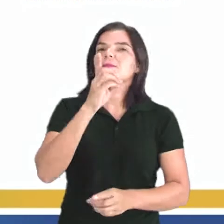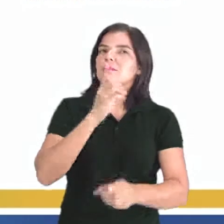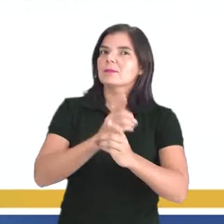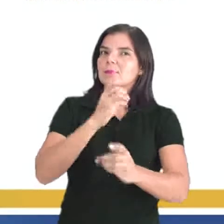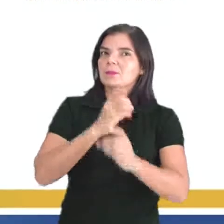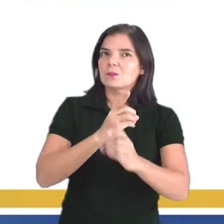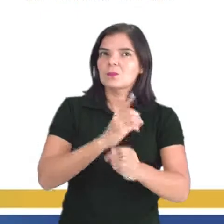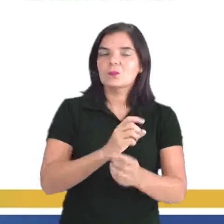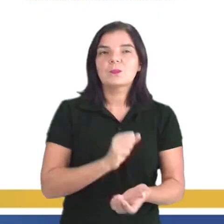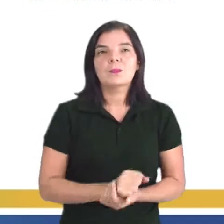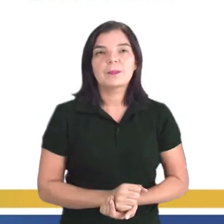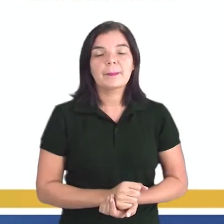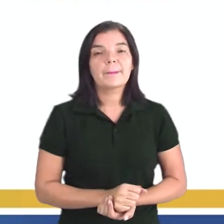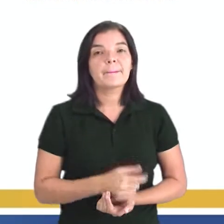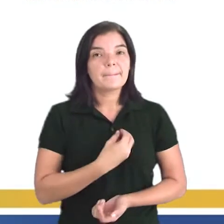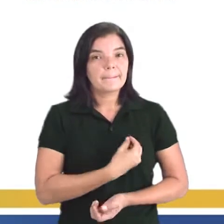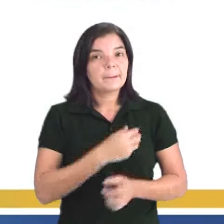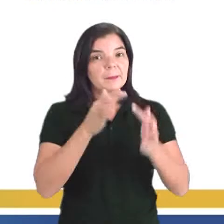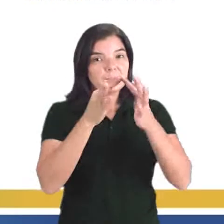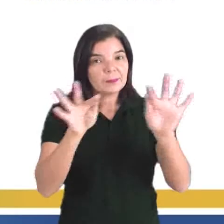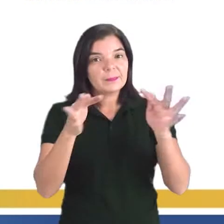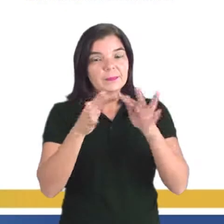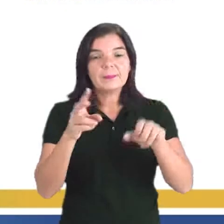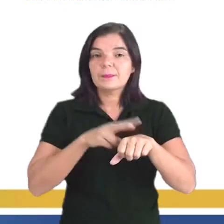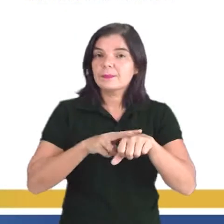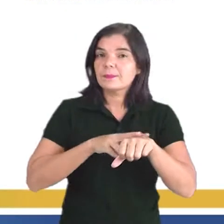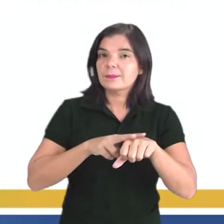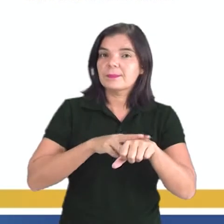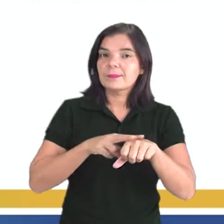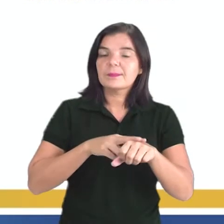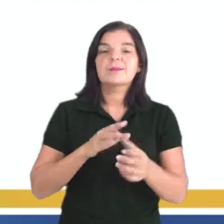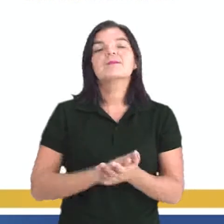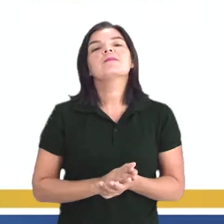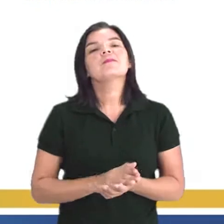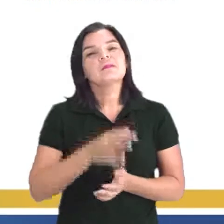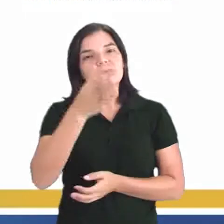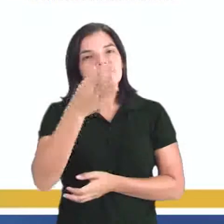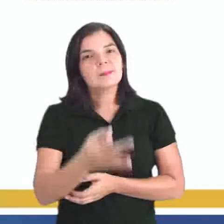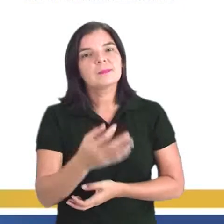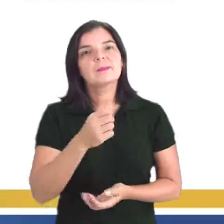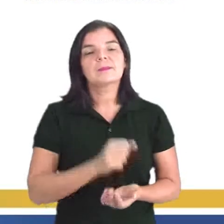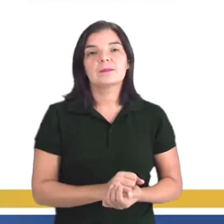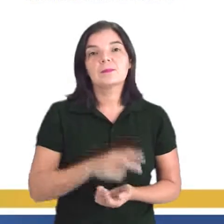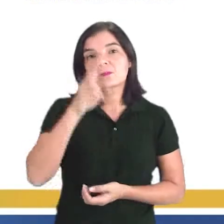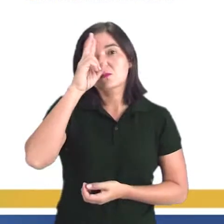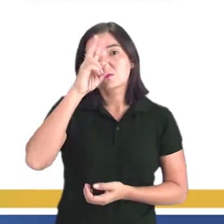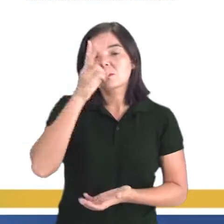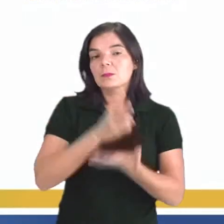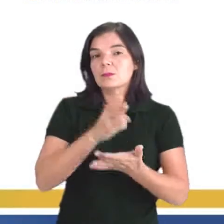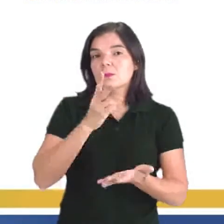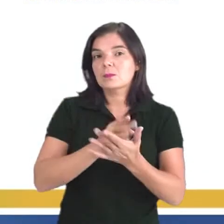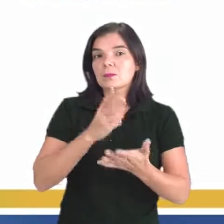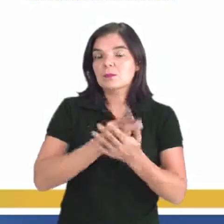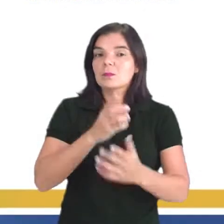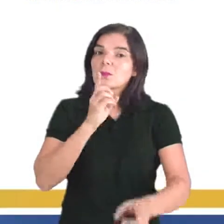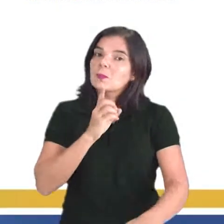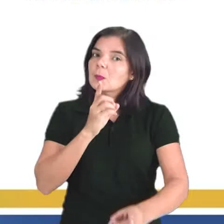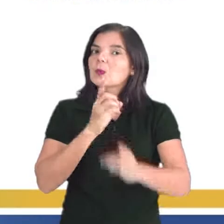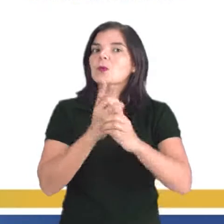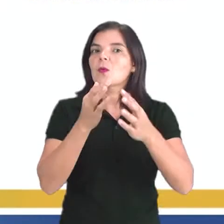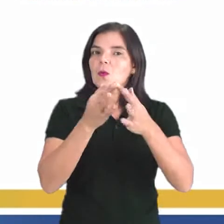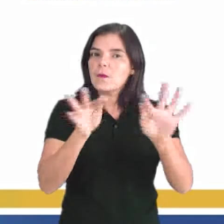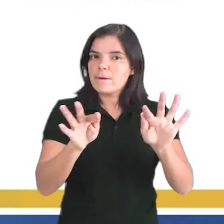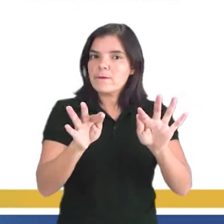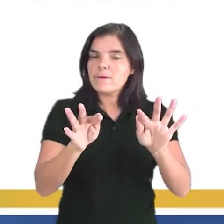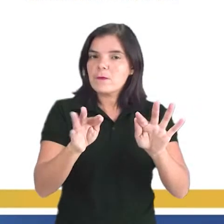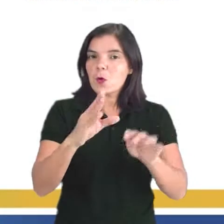disseram que o nosso First Conditional são essas frases que estão aparecendo para vocês aí, está correto. Então, lembre-se sempre que, para encontrar a